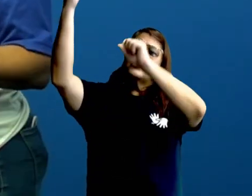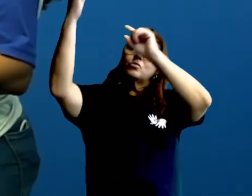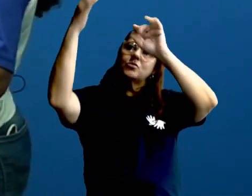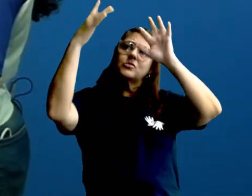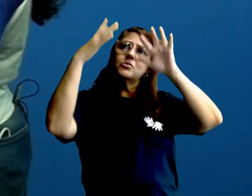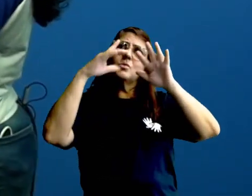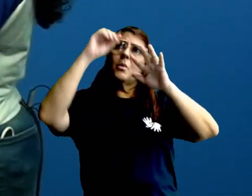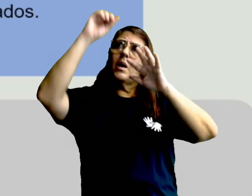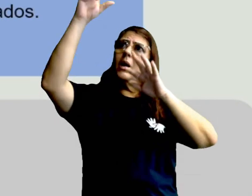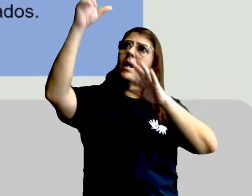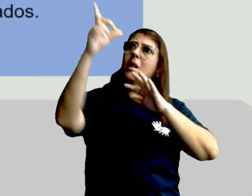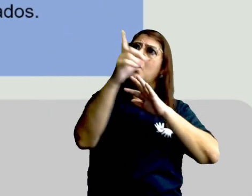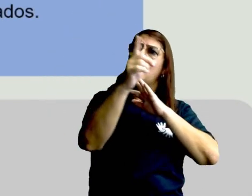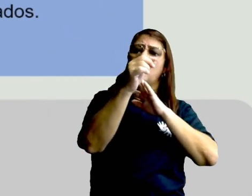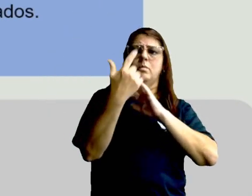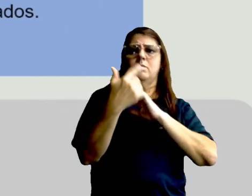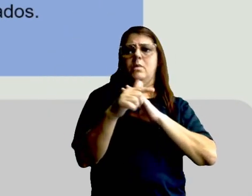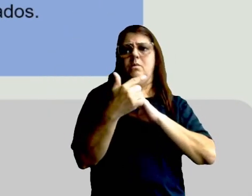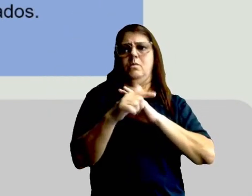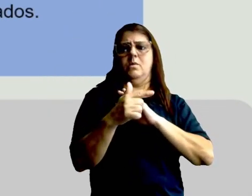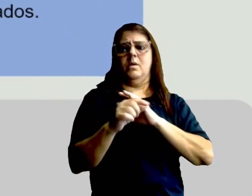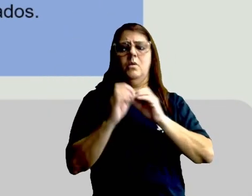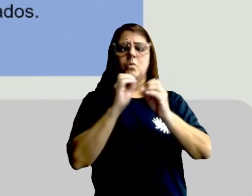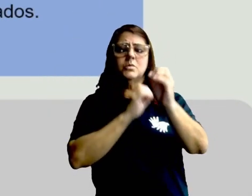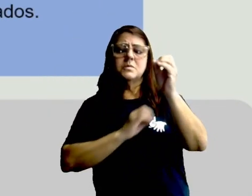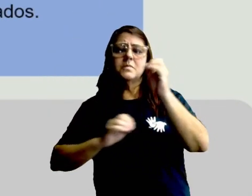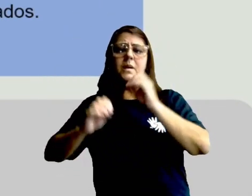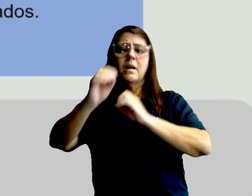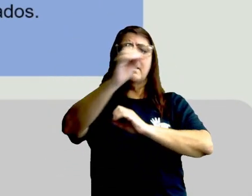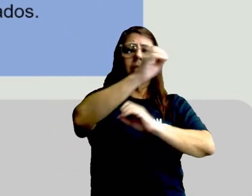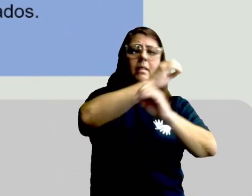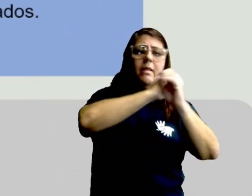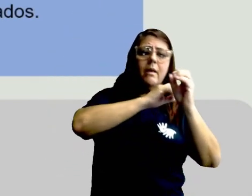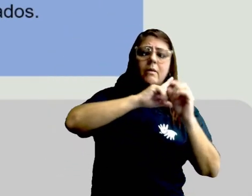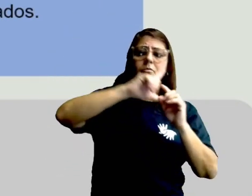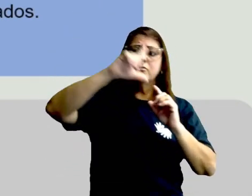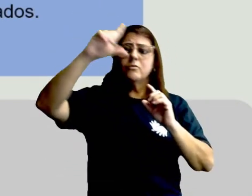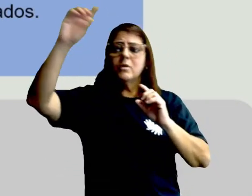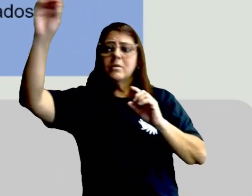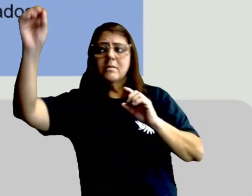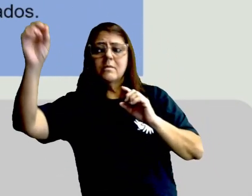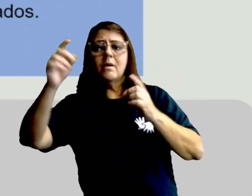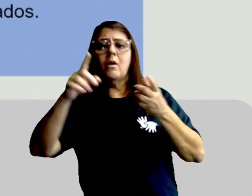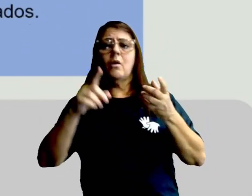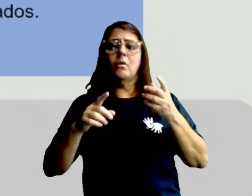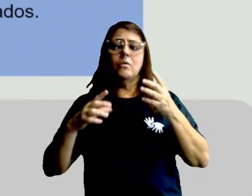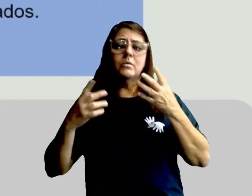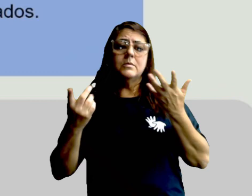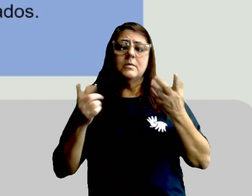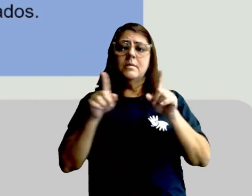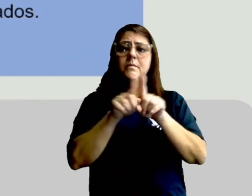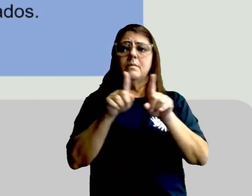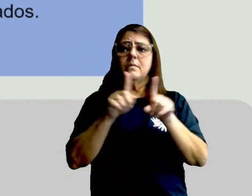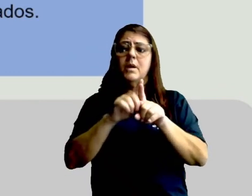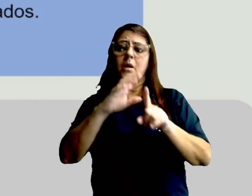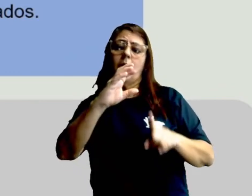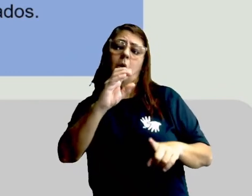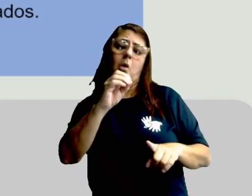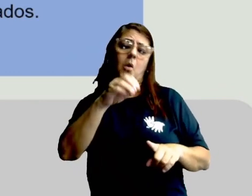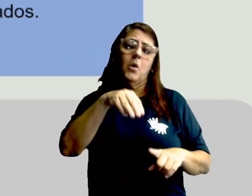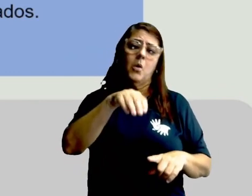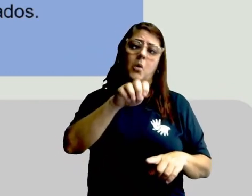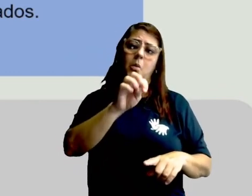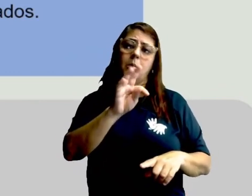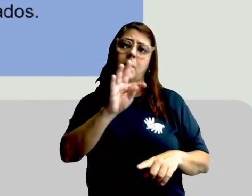astros, como, por exemplo, a Lua, os planetas, né? Isso, meteoros, satélites,